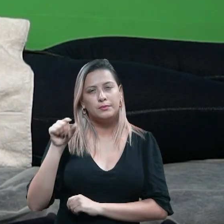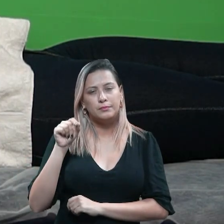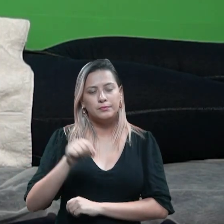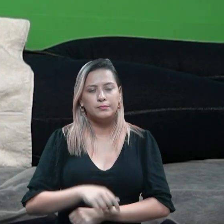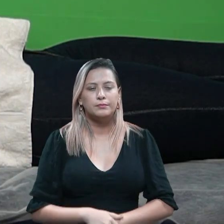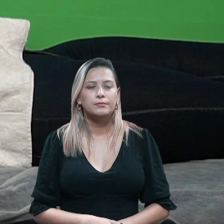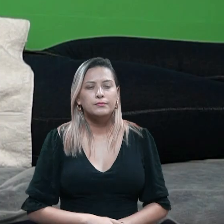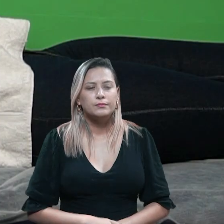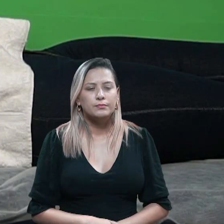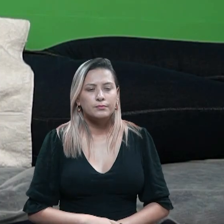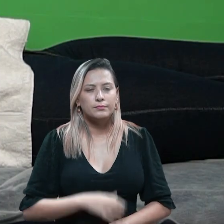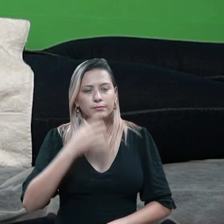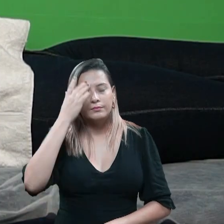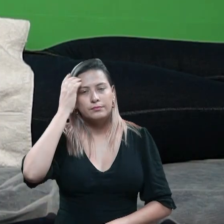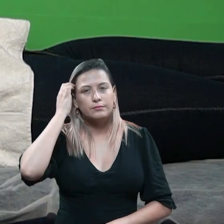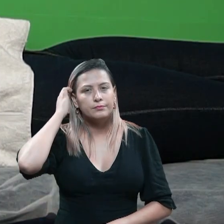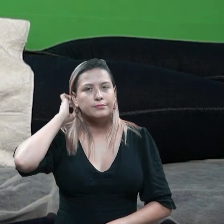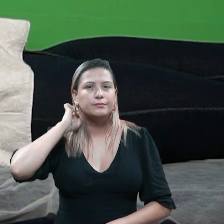melhor